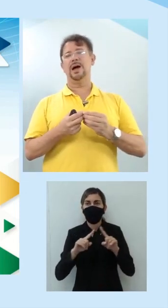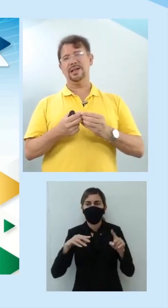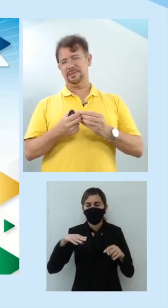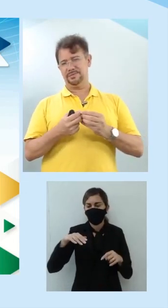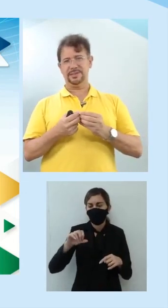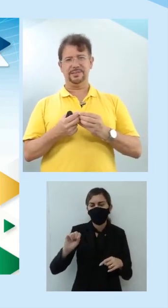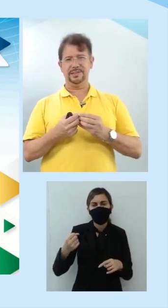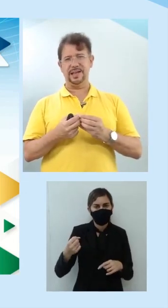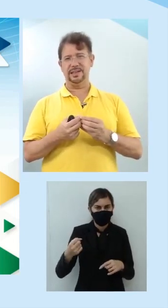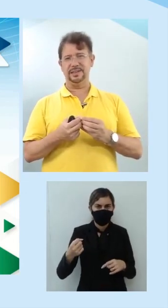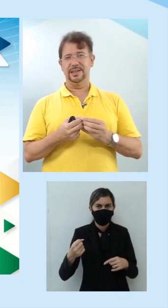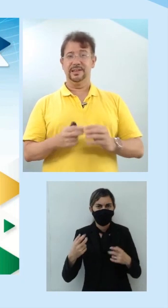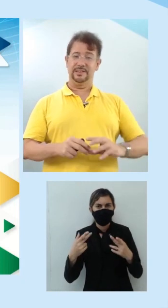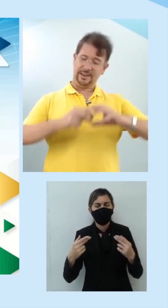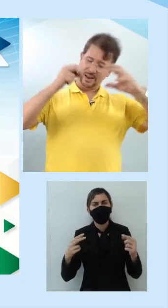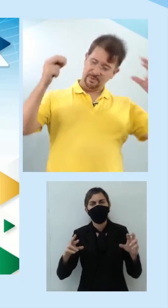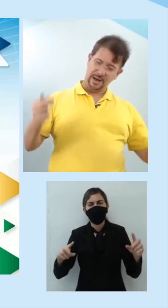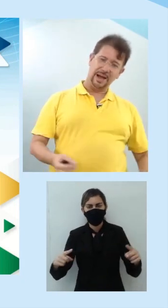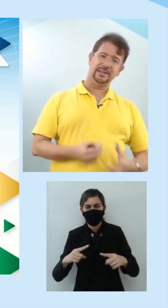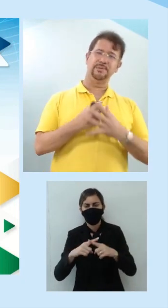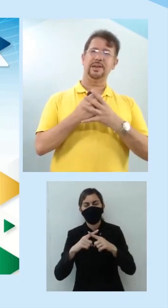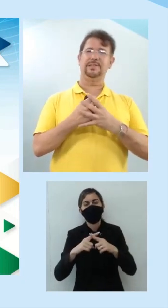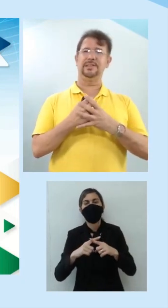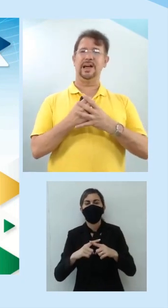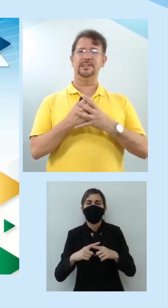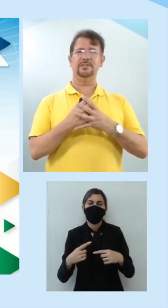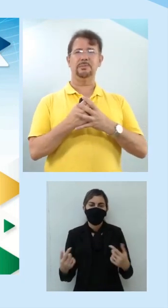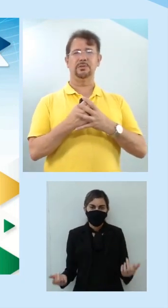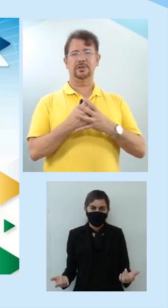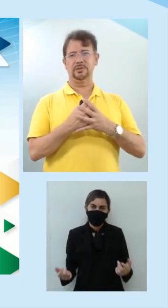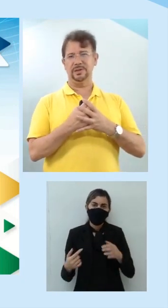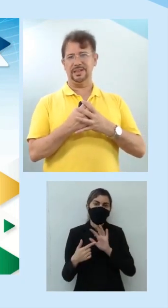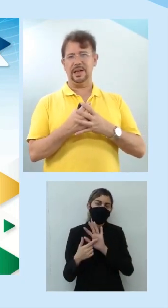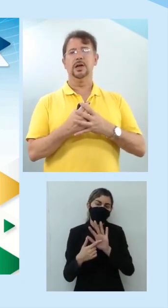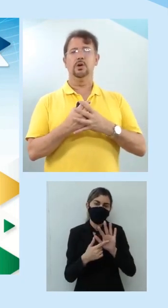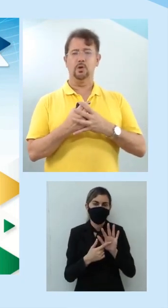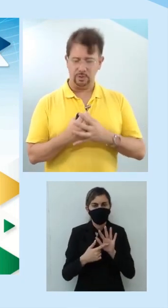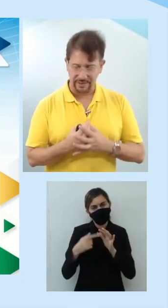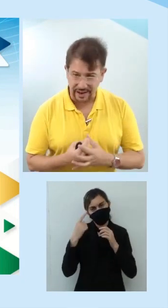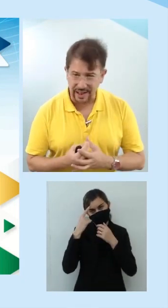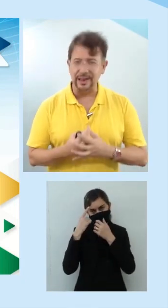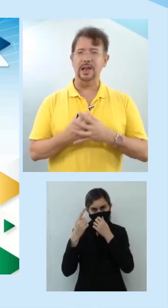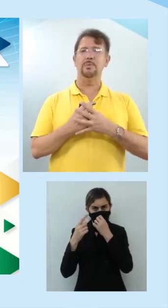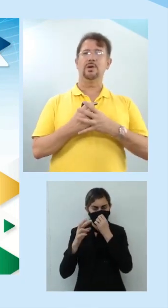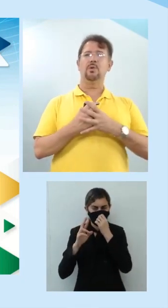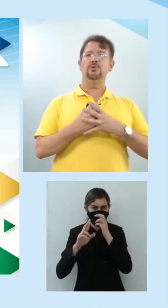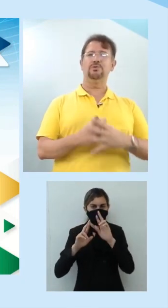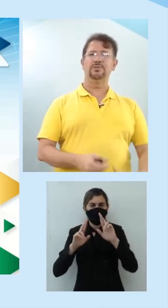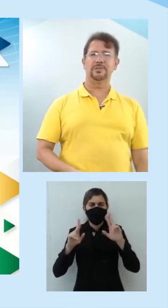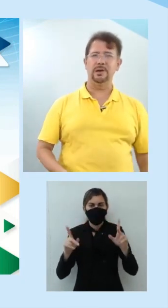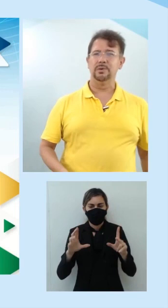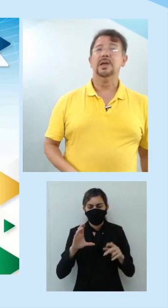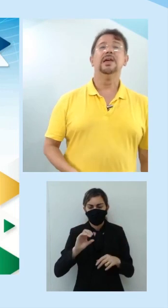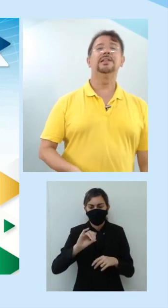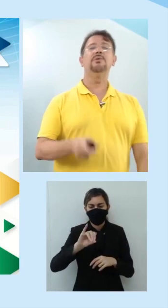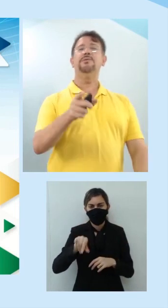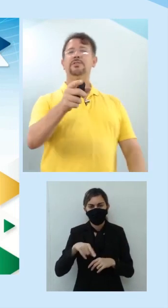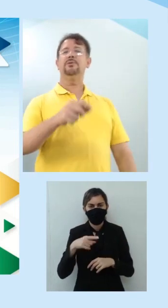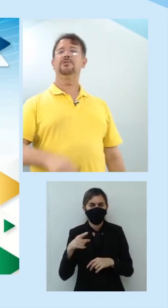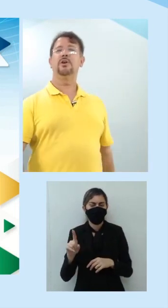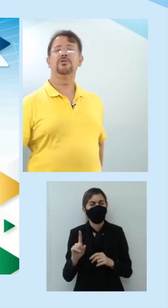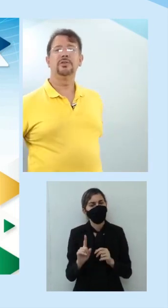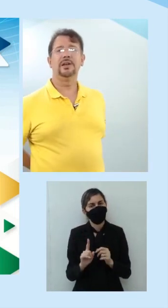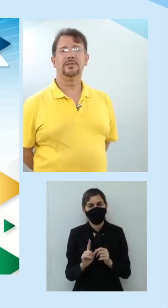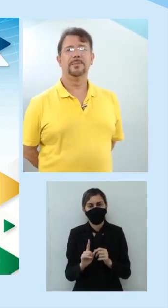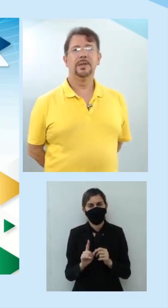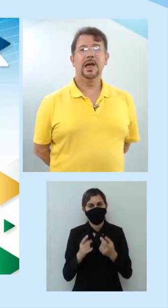é uma adversidade. Se ele é uma adversidade, está mostrando a ideia contrária, é uma conjunção. Então vejam